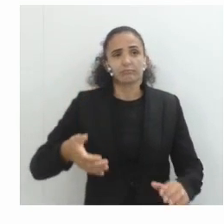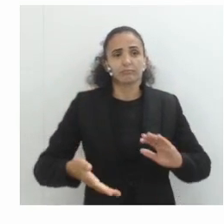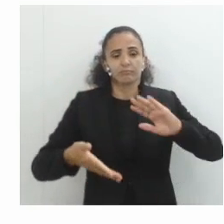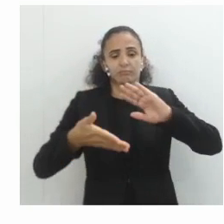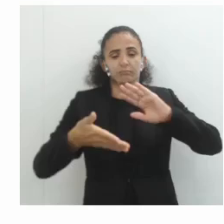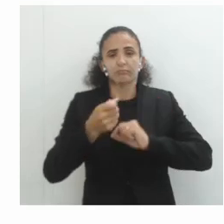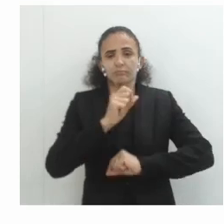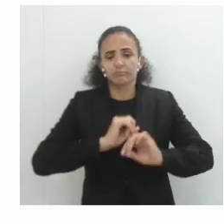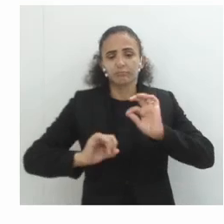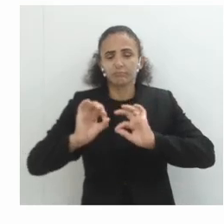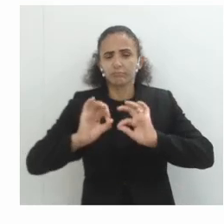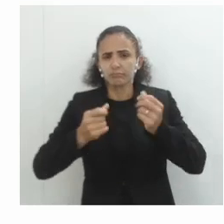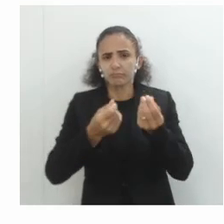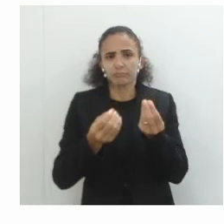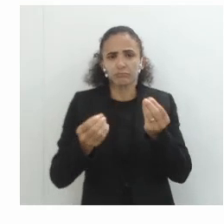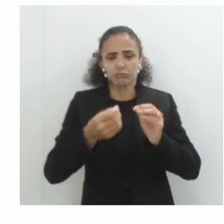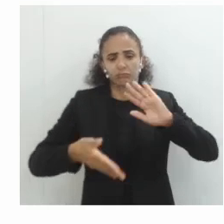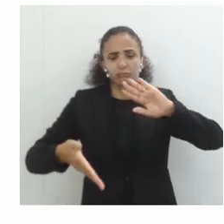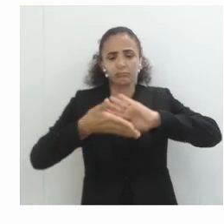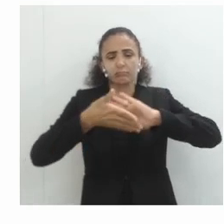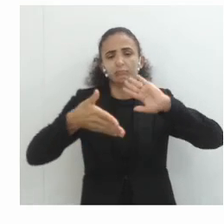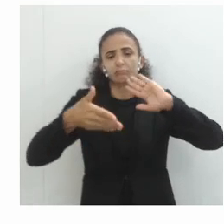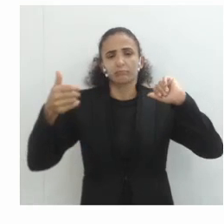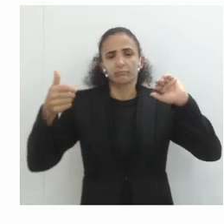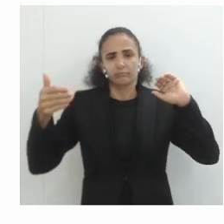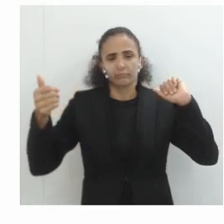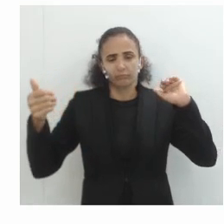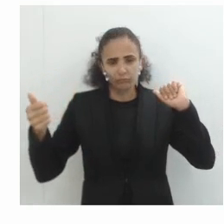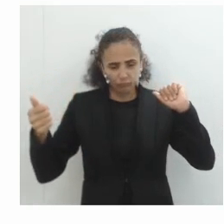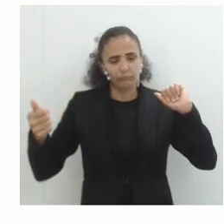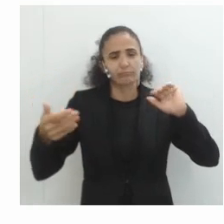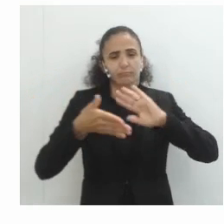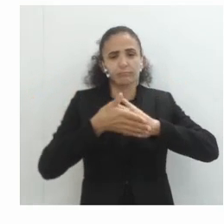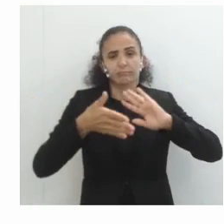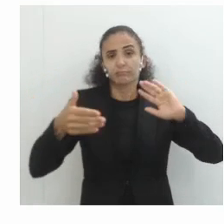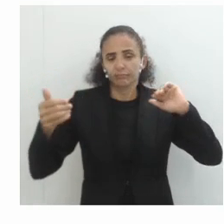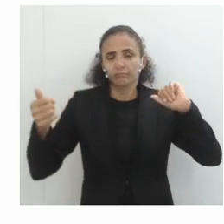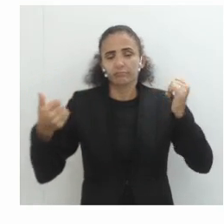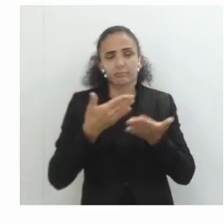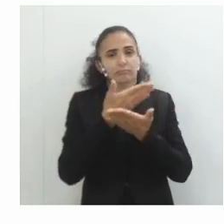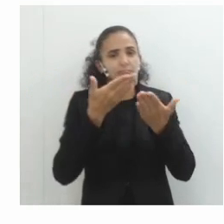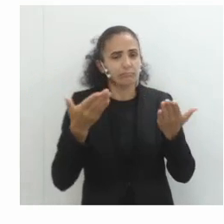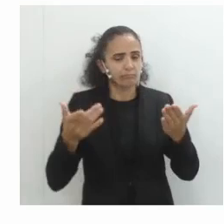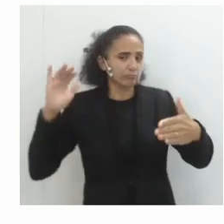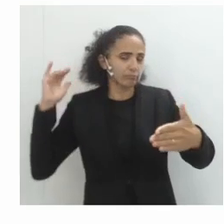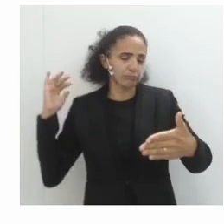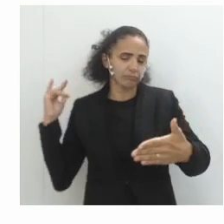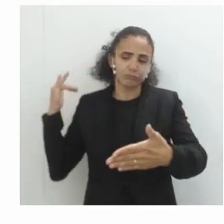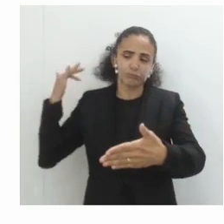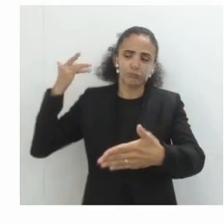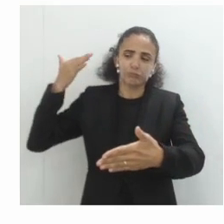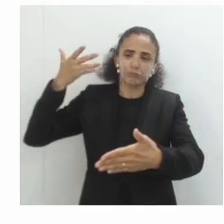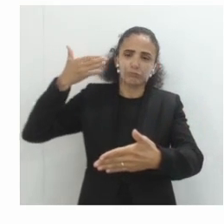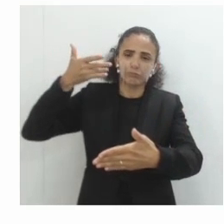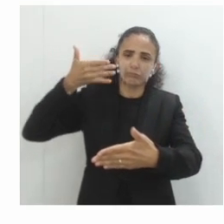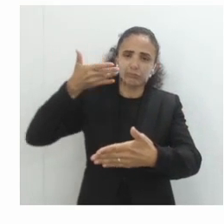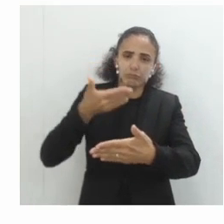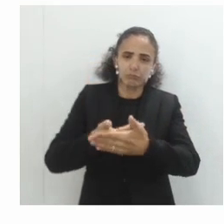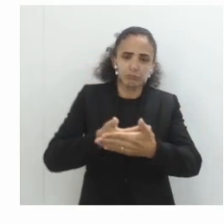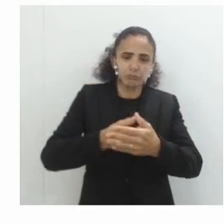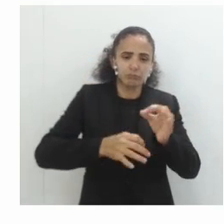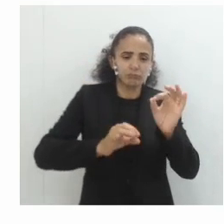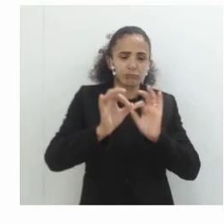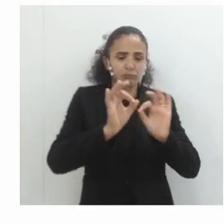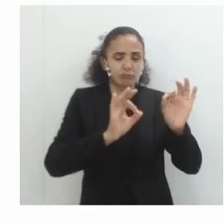os catalães da Espanha, do Reino Espanhol. Então, desde a questão histórica da formação do Estado